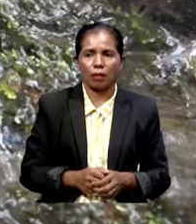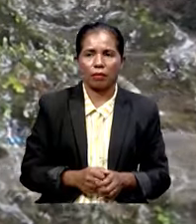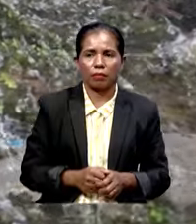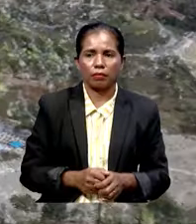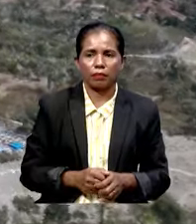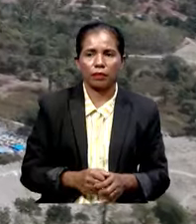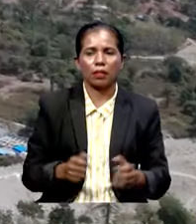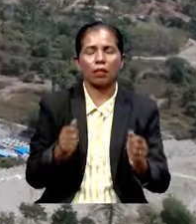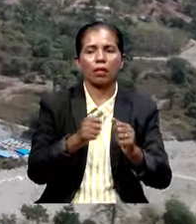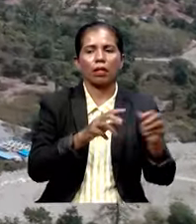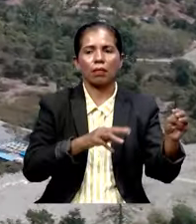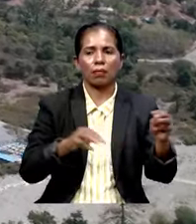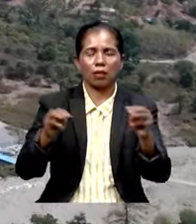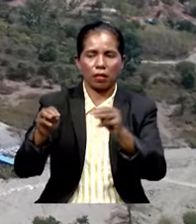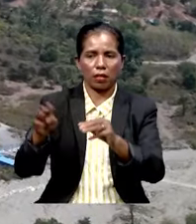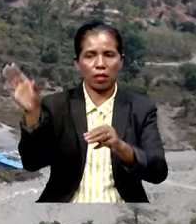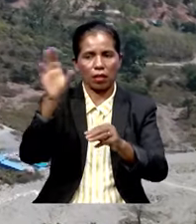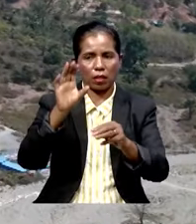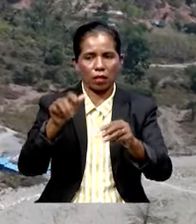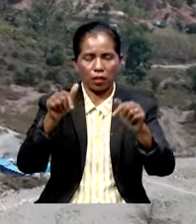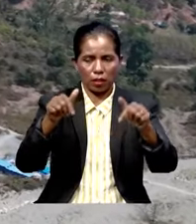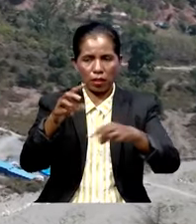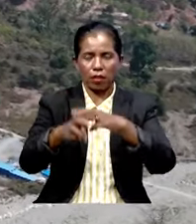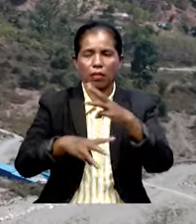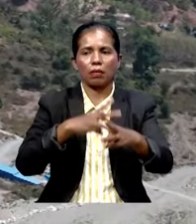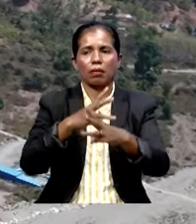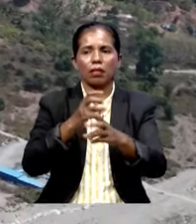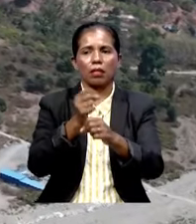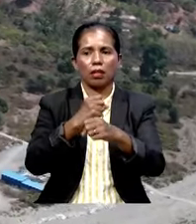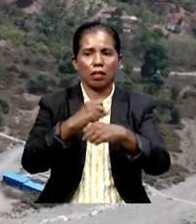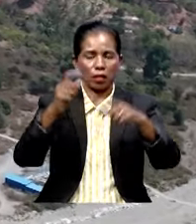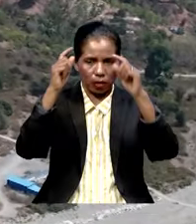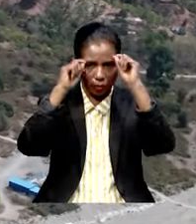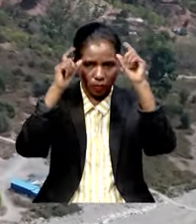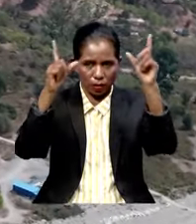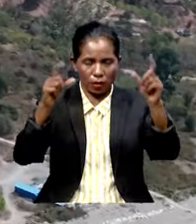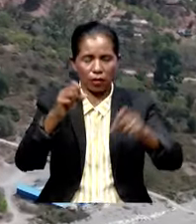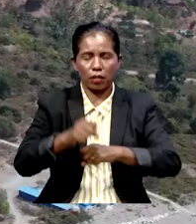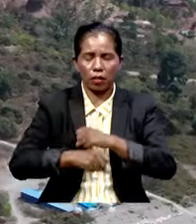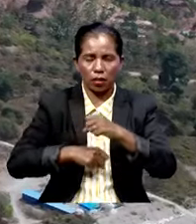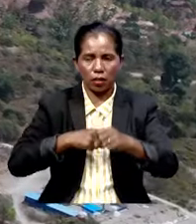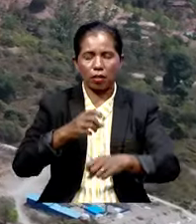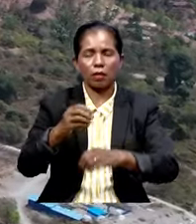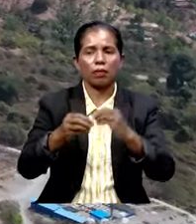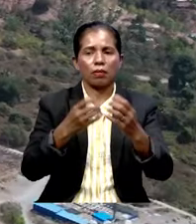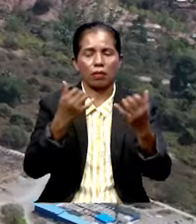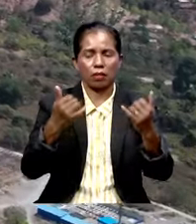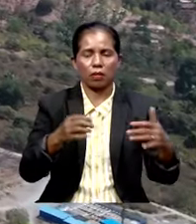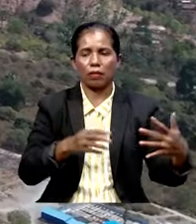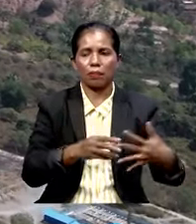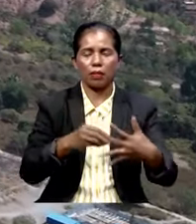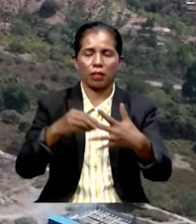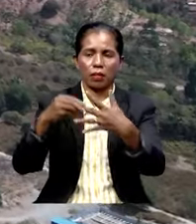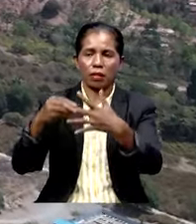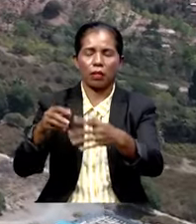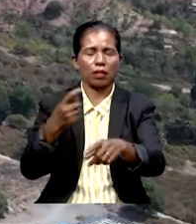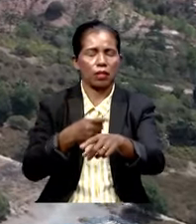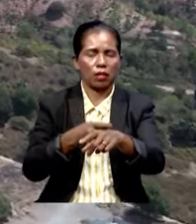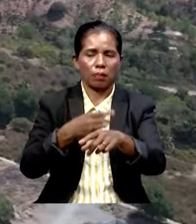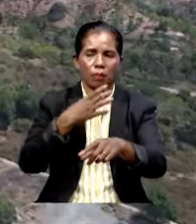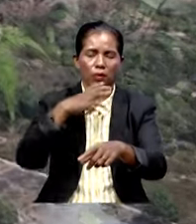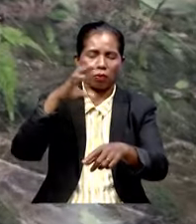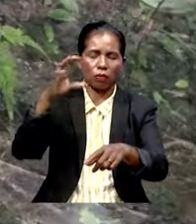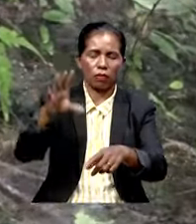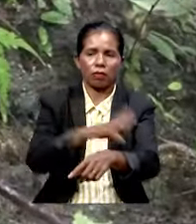Ho mudança climática nebe acontece em mundo, halo Timor-Leste mos sofre ba assunto refere, liu-liu sofre ba tempo ba loro